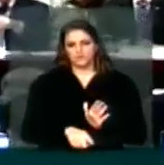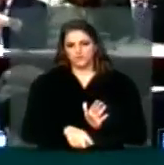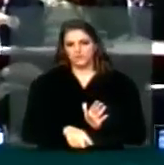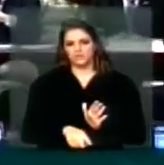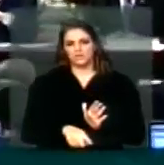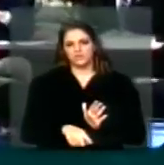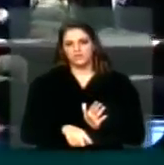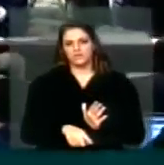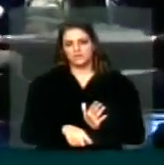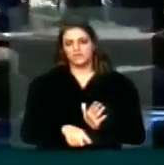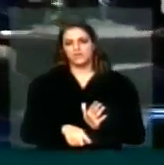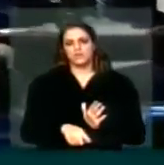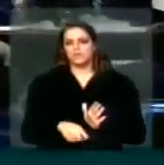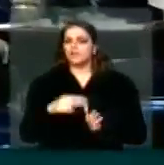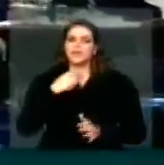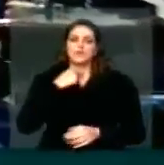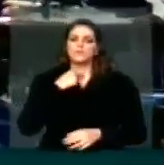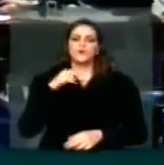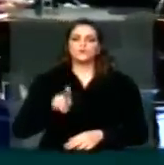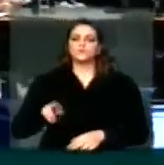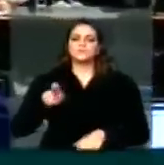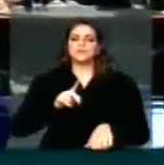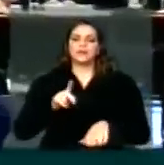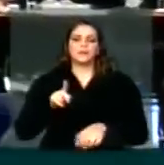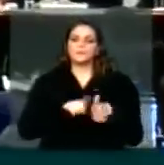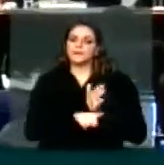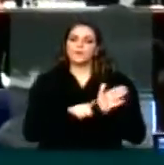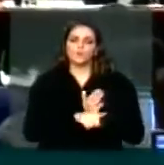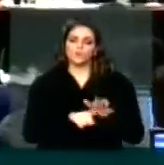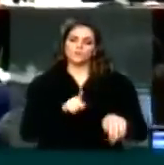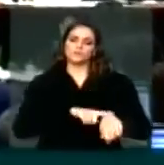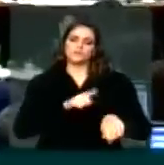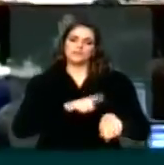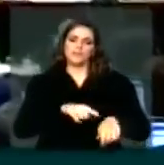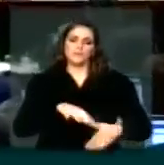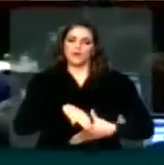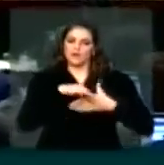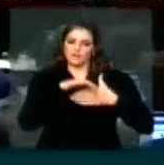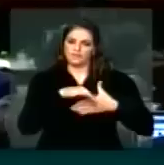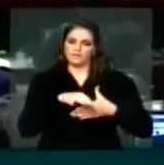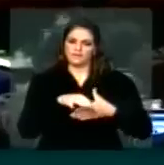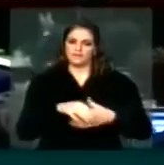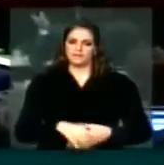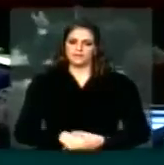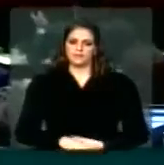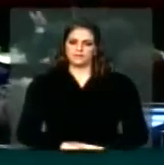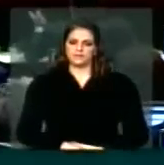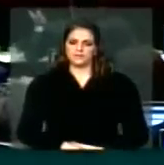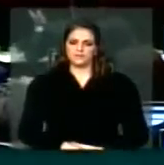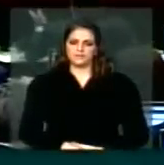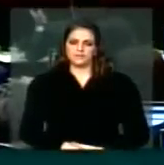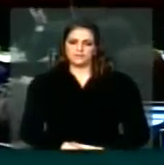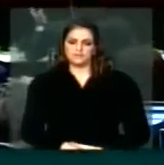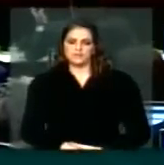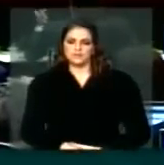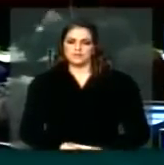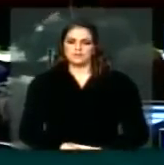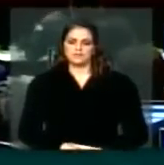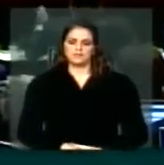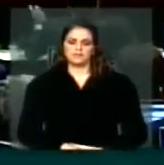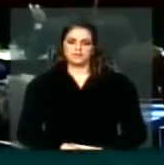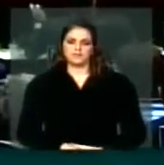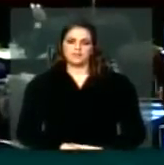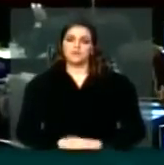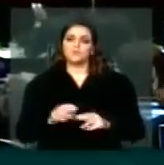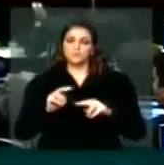Eu aqui. Faria afirmações. Tratamento igual, por favor. É isso que essa presidência irá fazer.